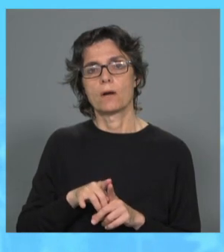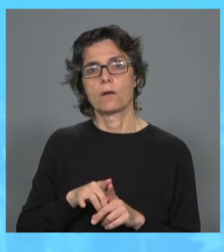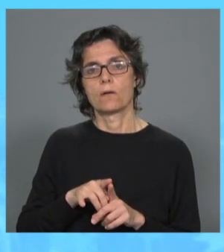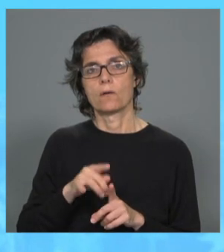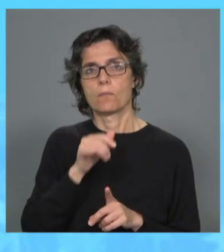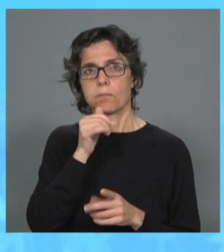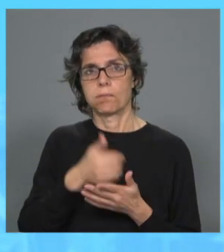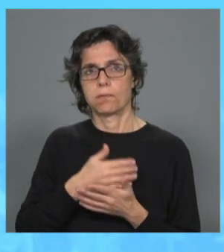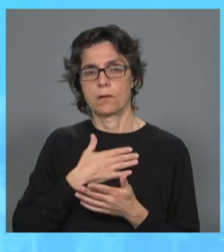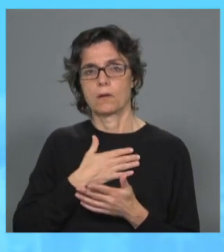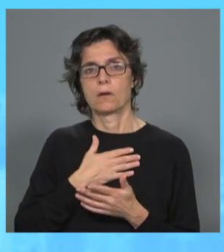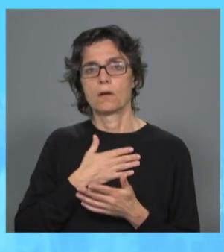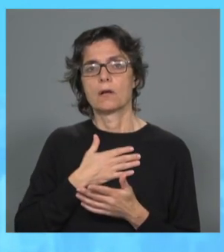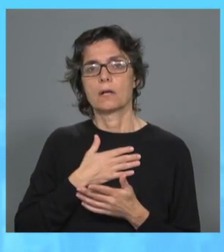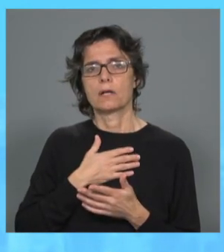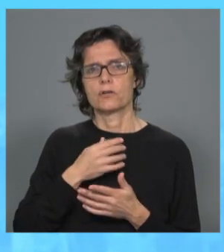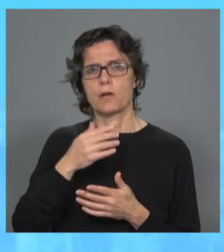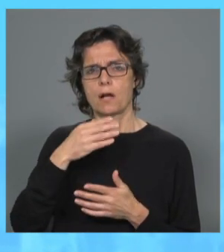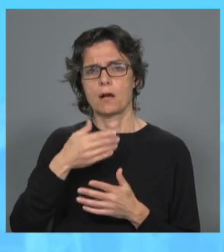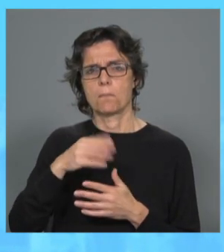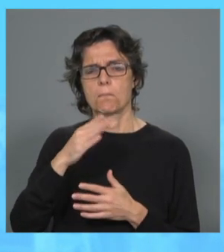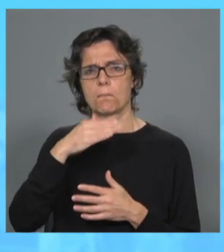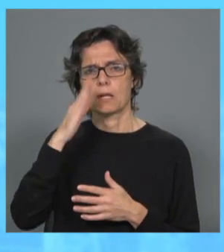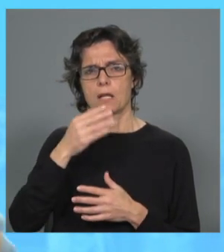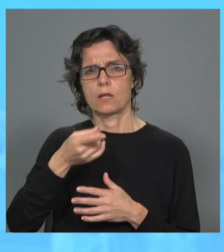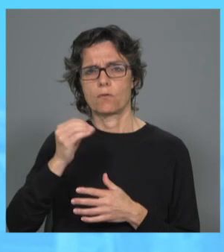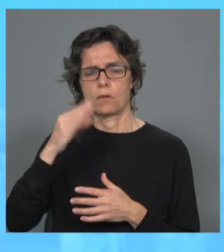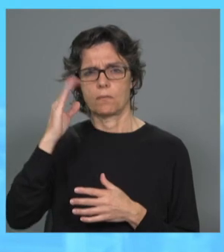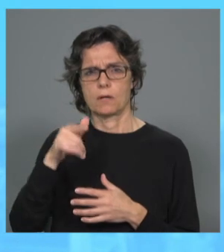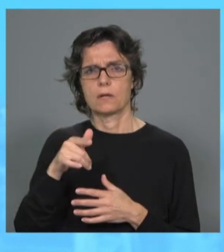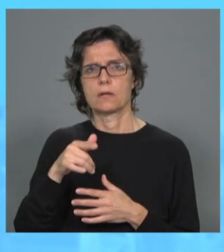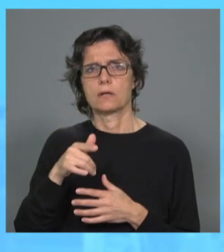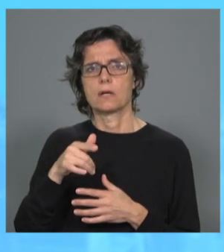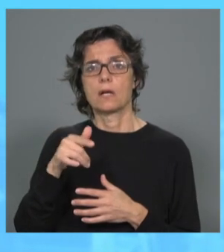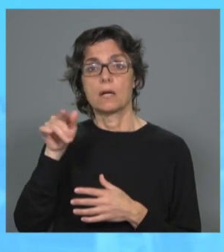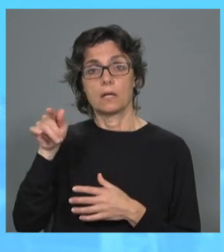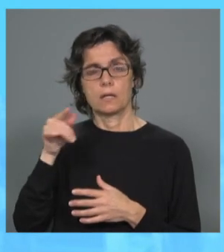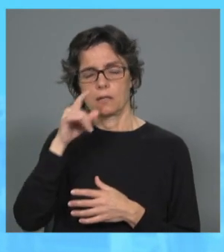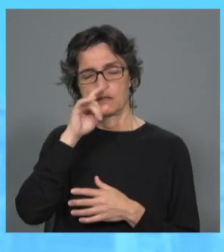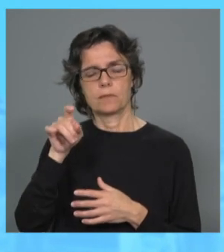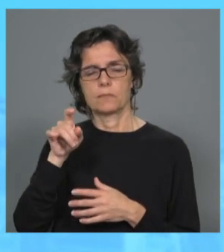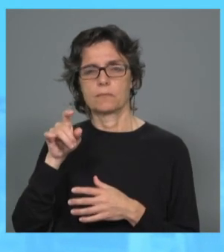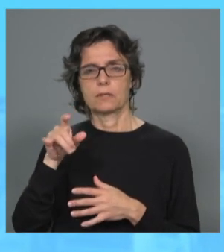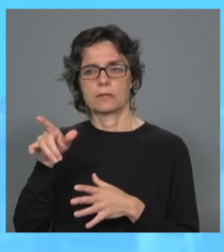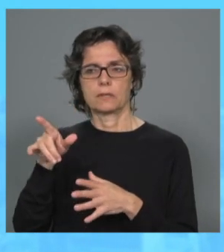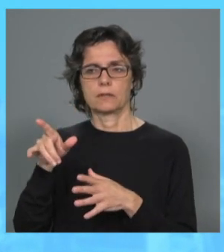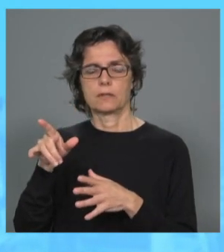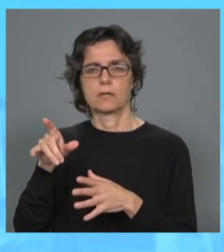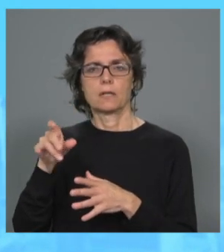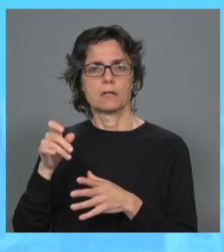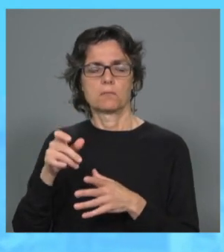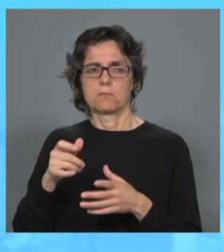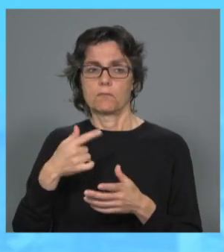já há bastantes anos, não mexia nada. Onde a colocássemos, onde estava, não mexia um dedo, não mexia nada.